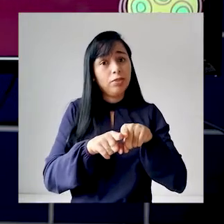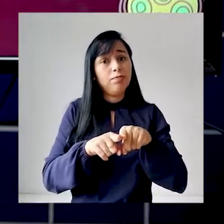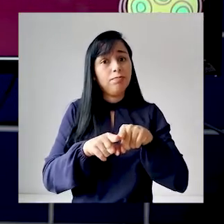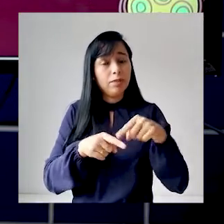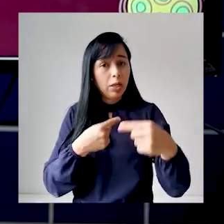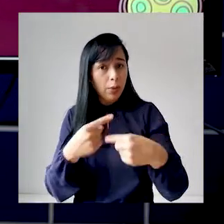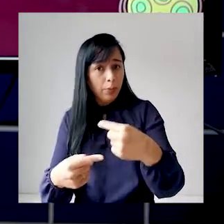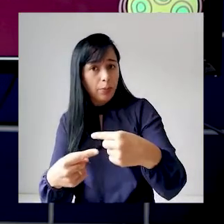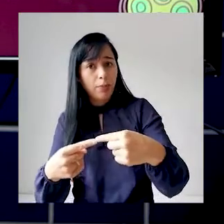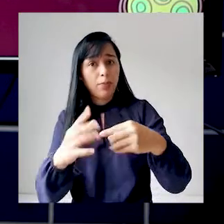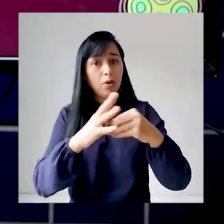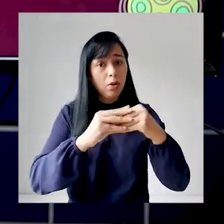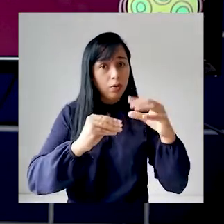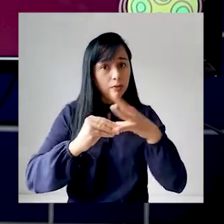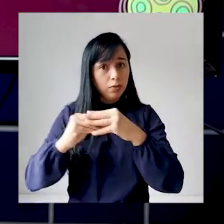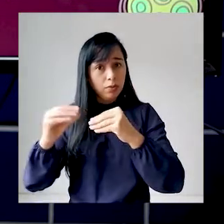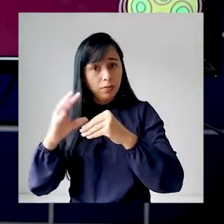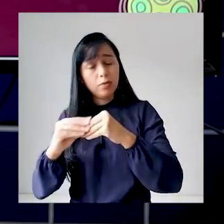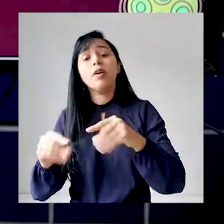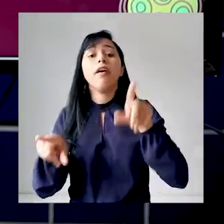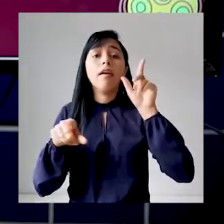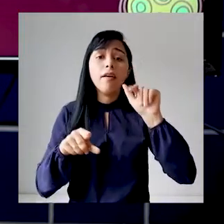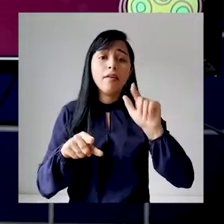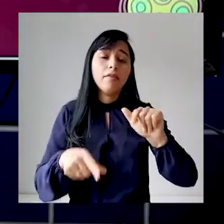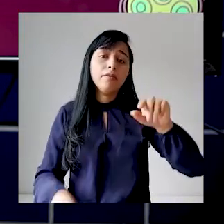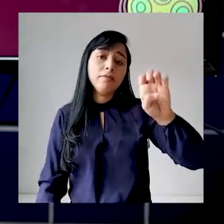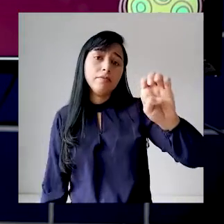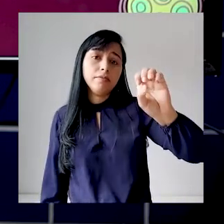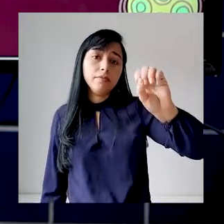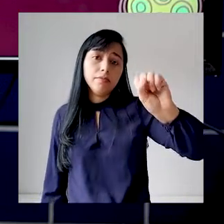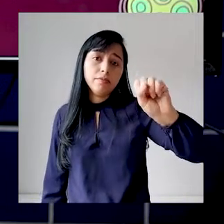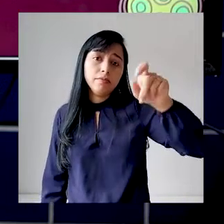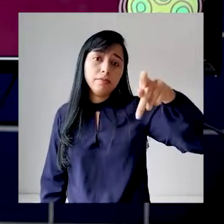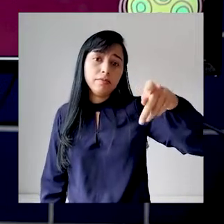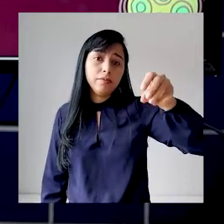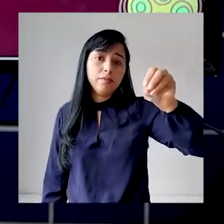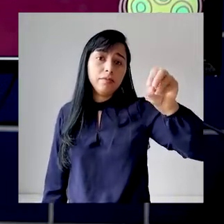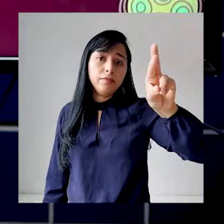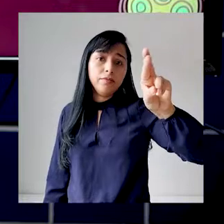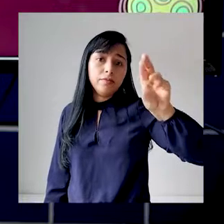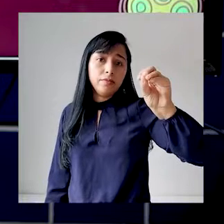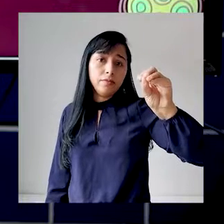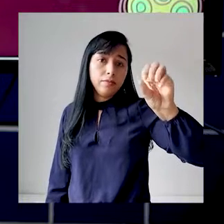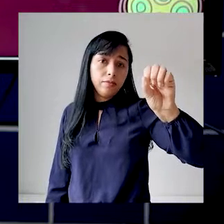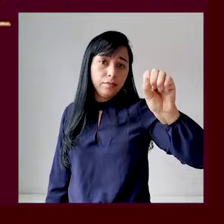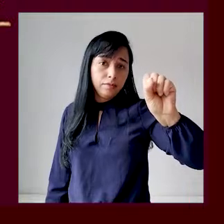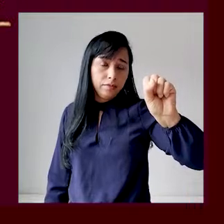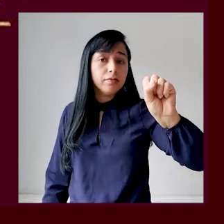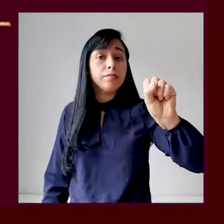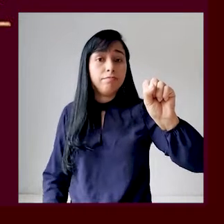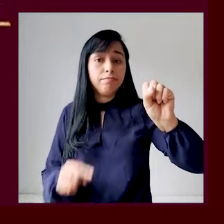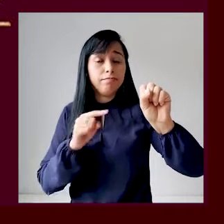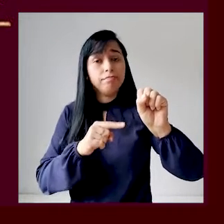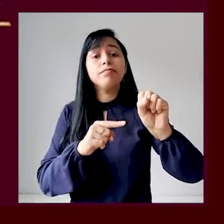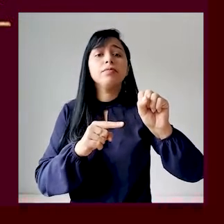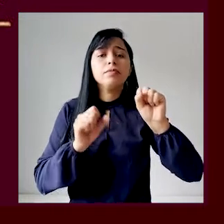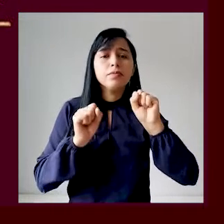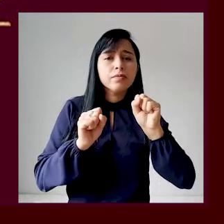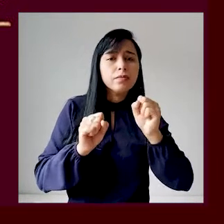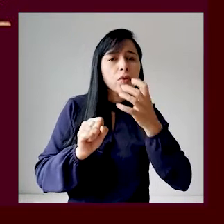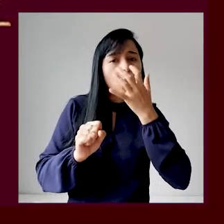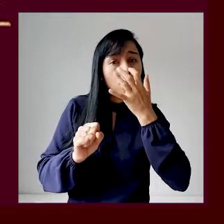é o que acontece por meio de esporos, a esporulação. Os esporos podem